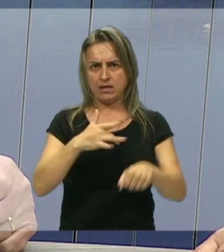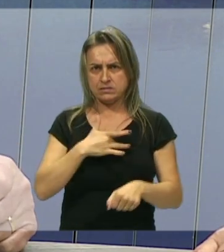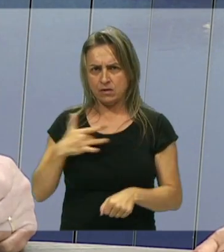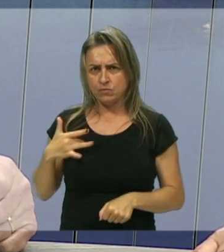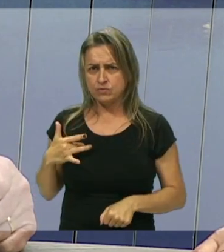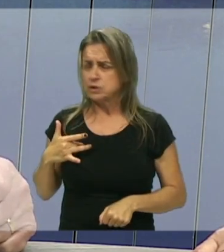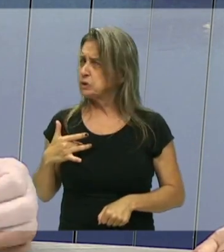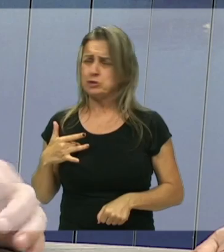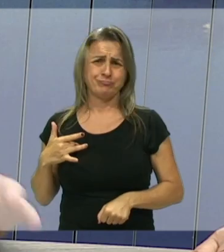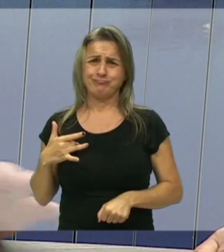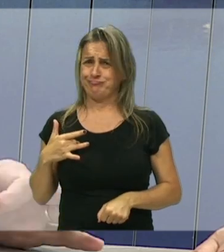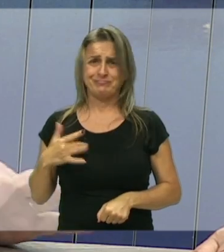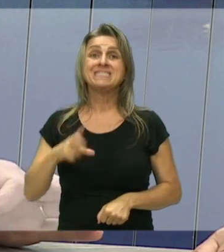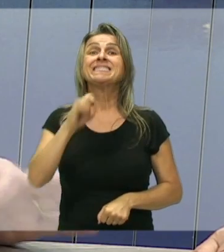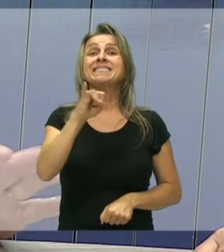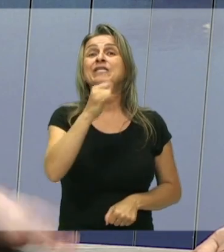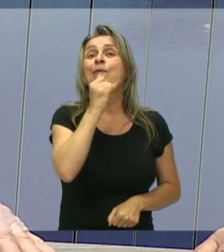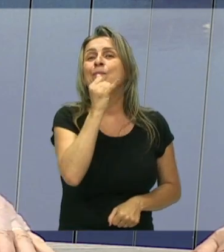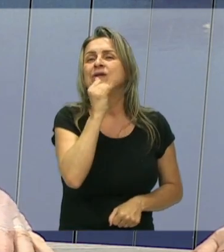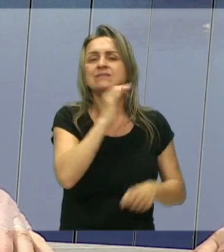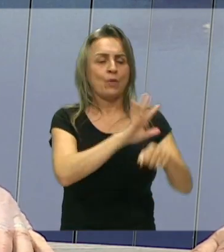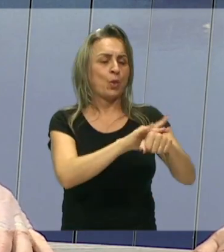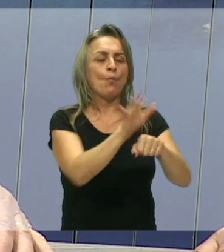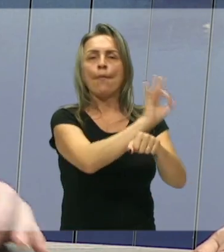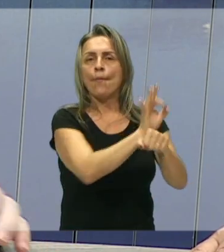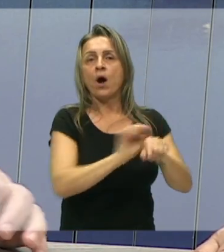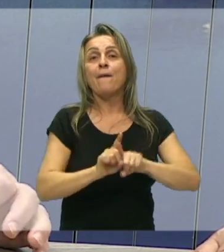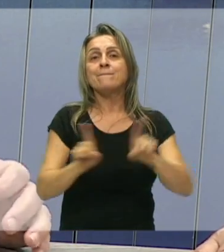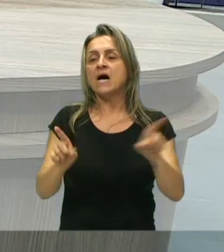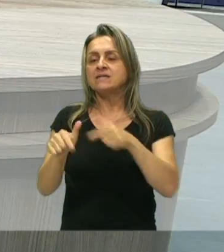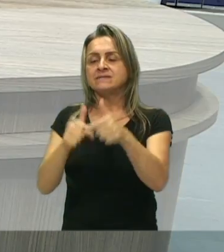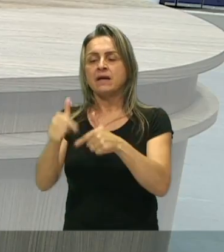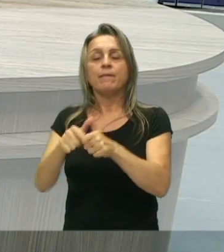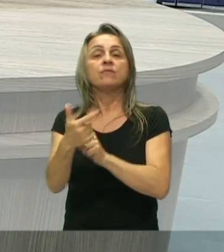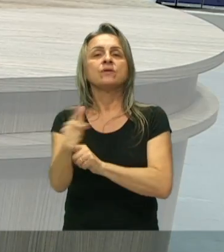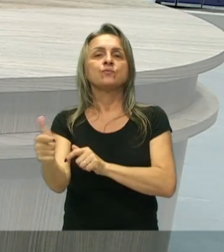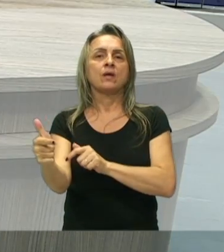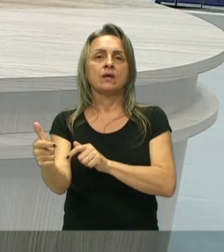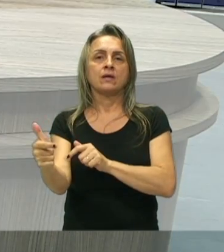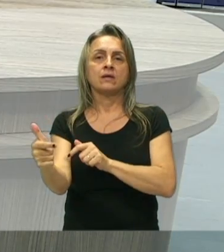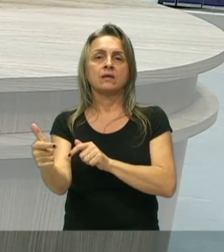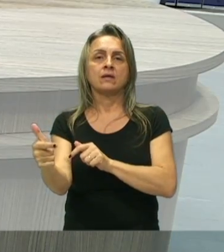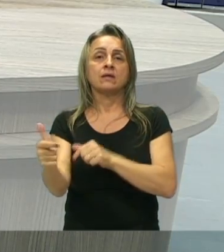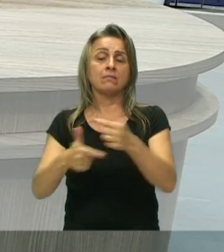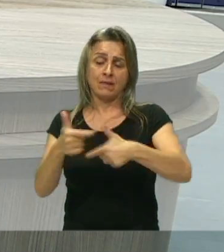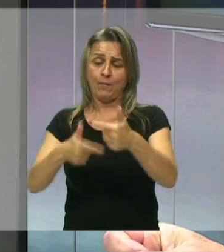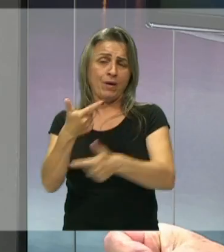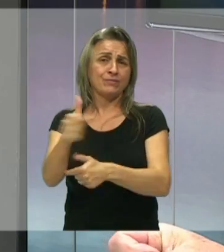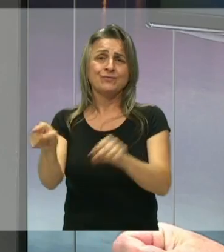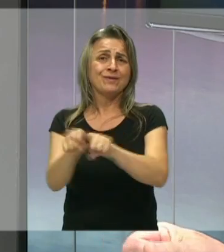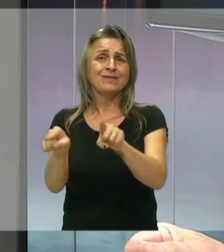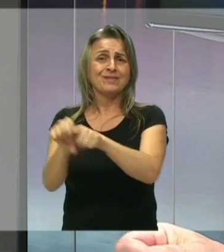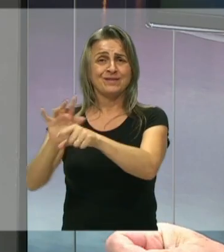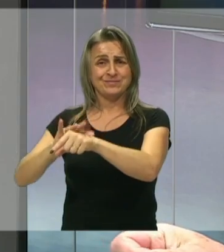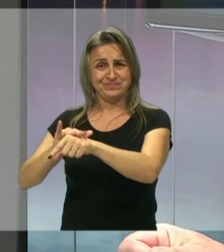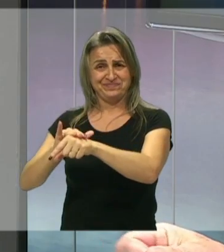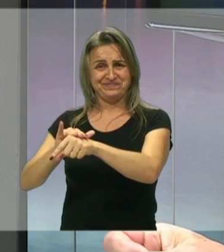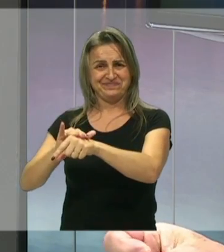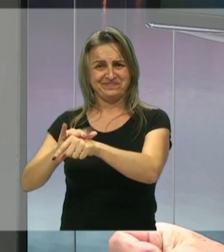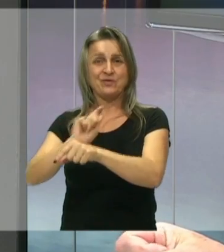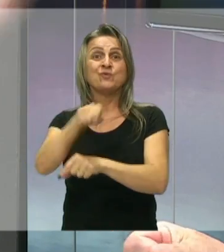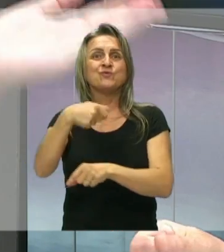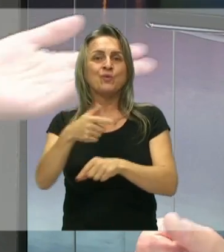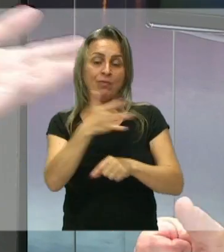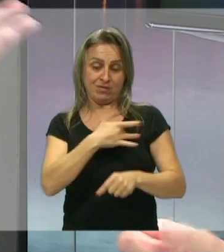trabalho. Isso deixa qualquer um doente. E pensando como integralidade, também tem toda a questão da saúde mental, né? Que